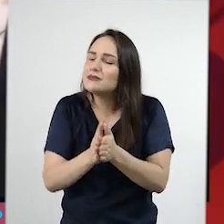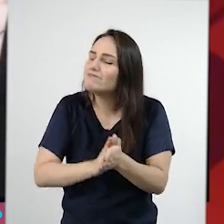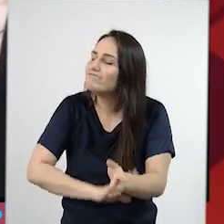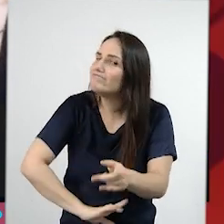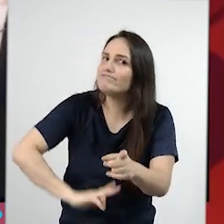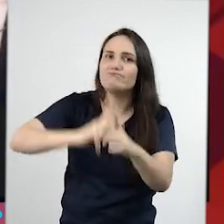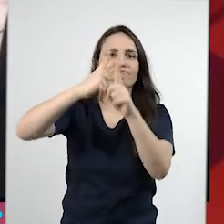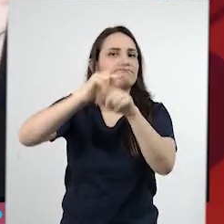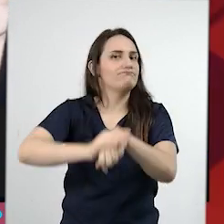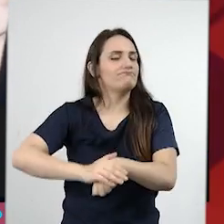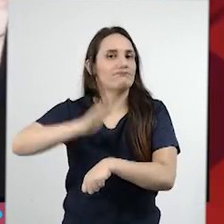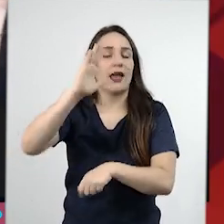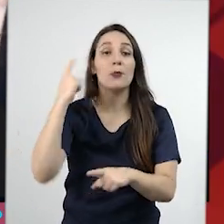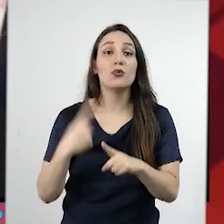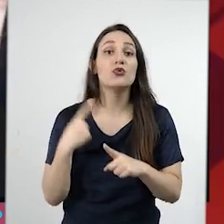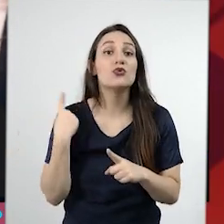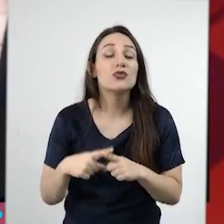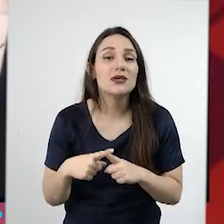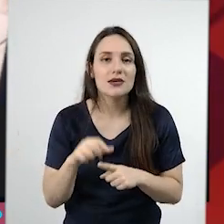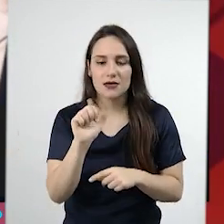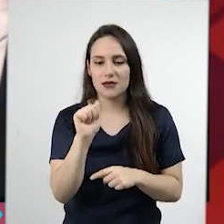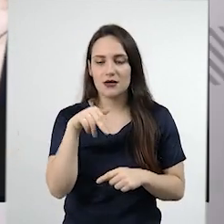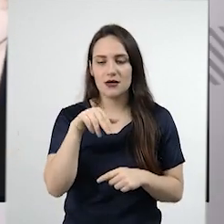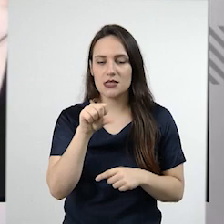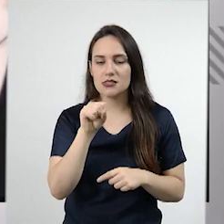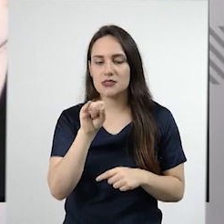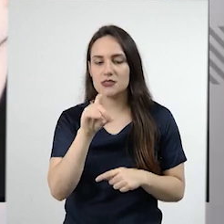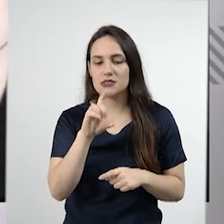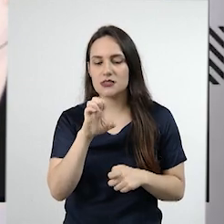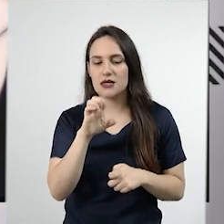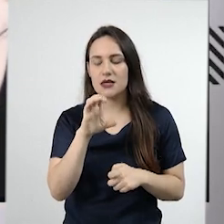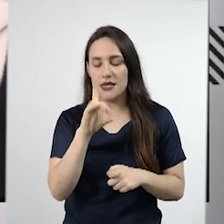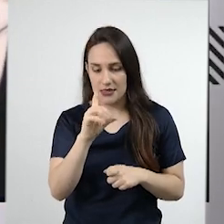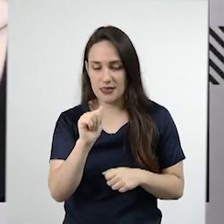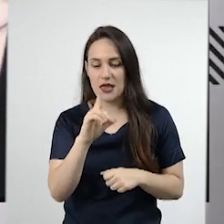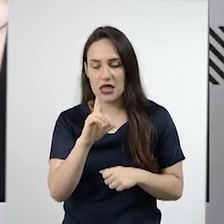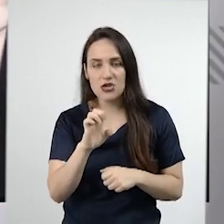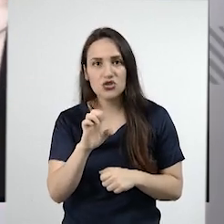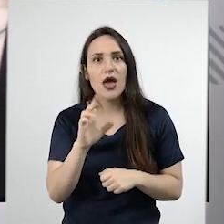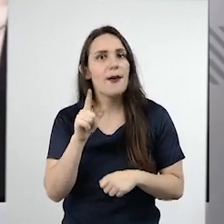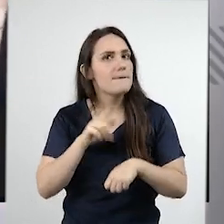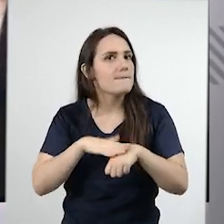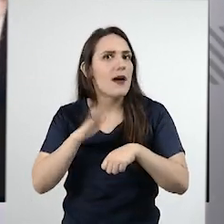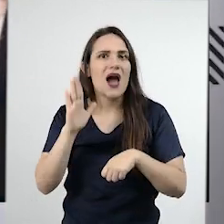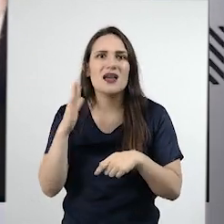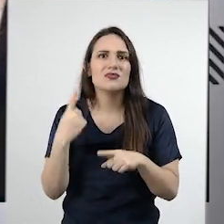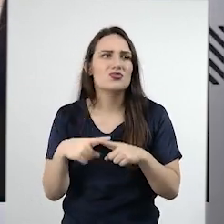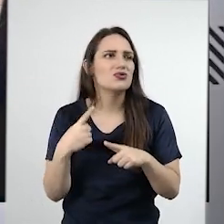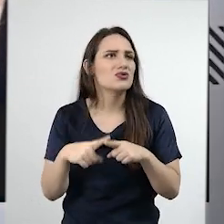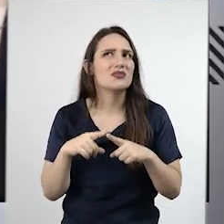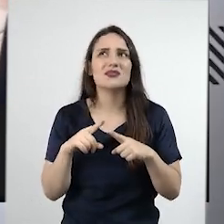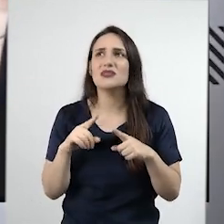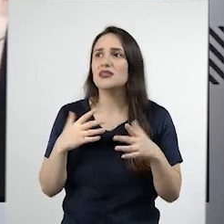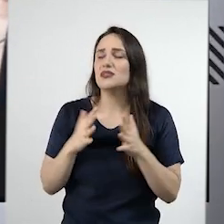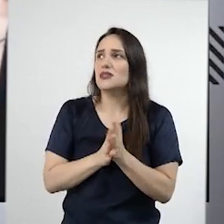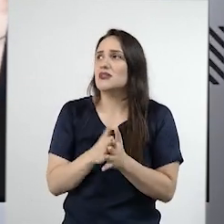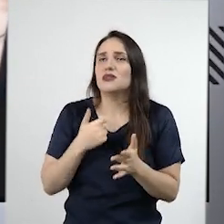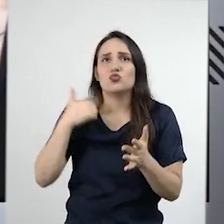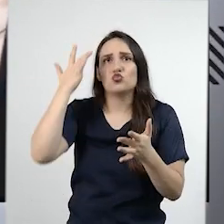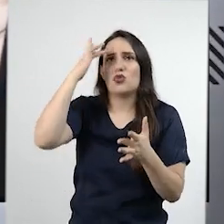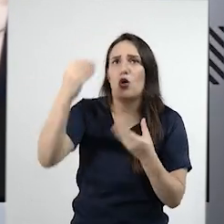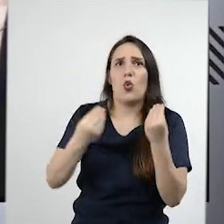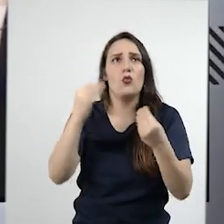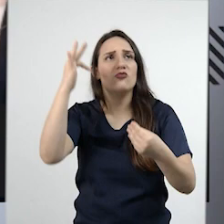por conta do que a situação nos proporciona. Então, este novo não saber, né,